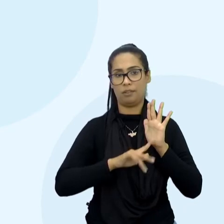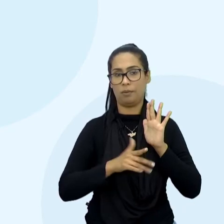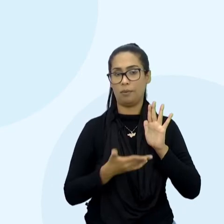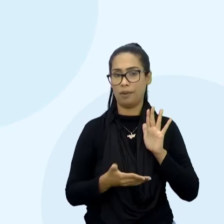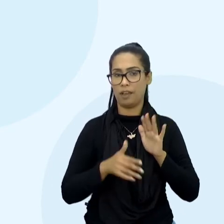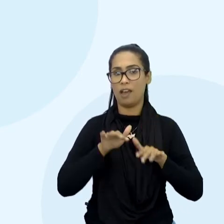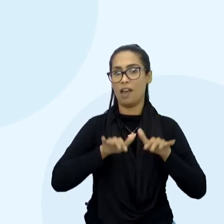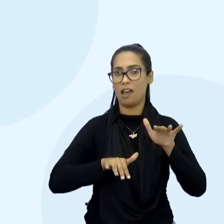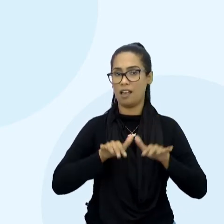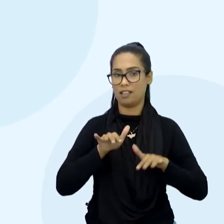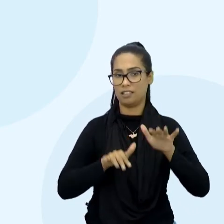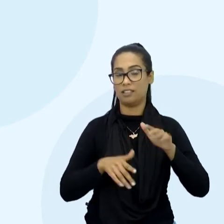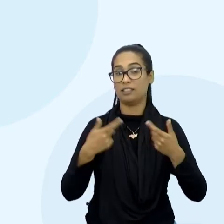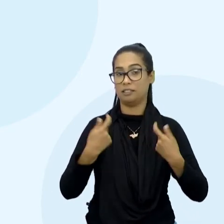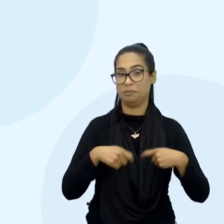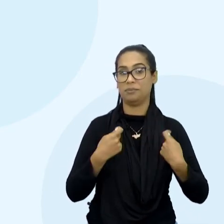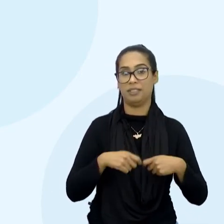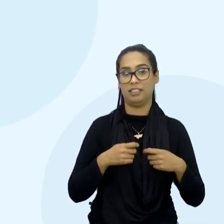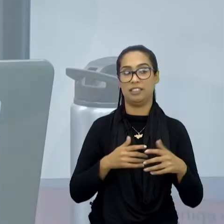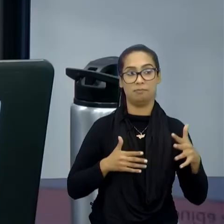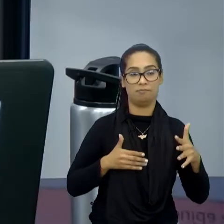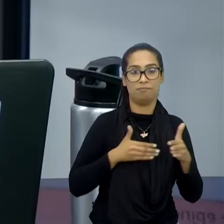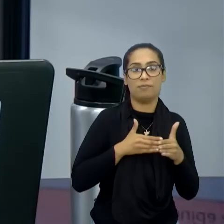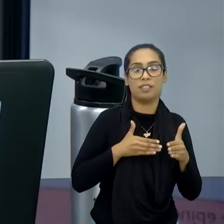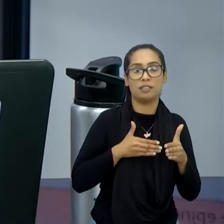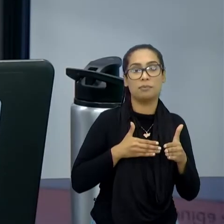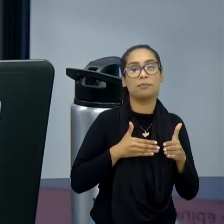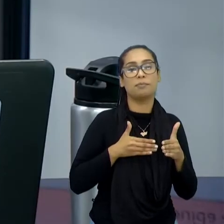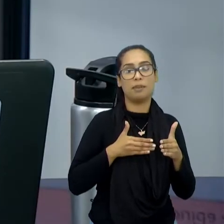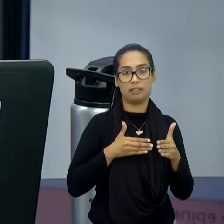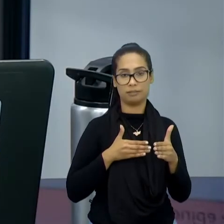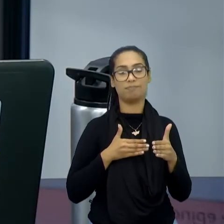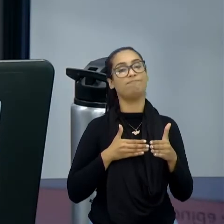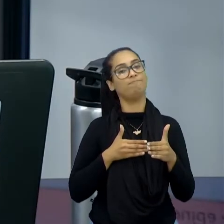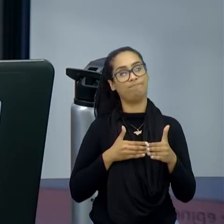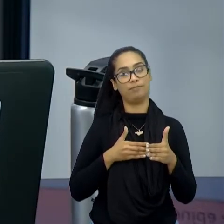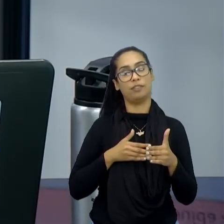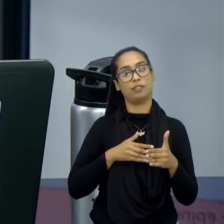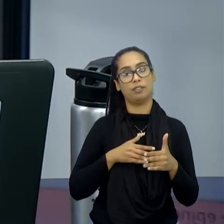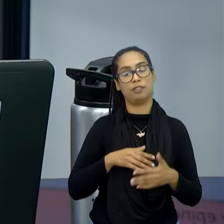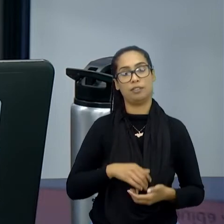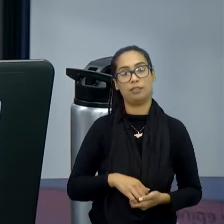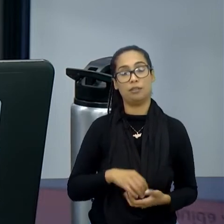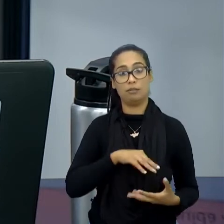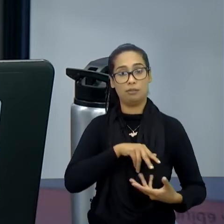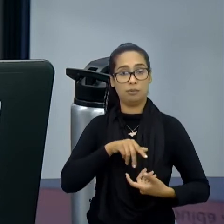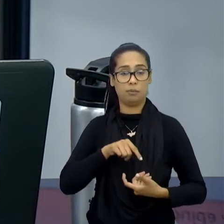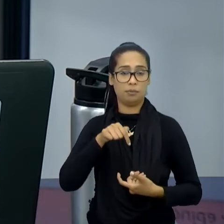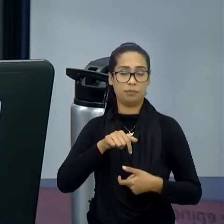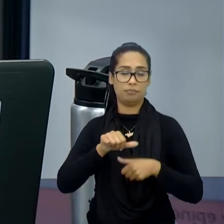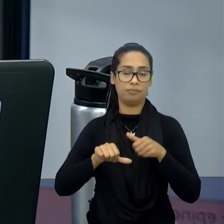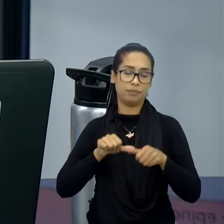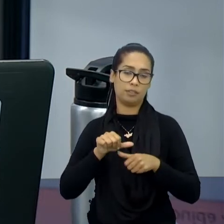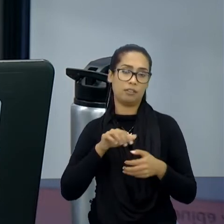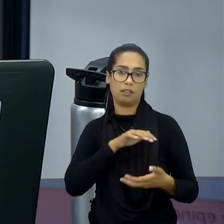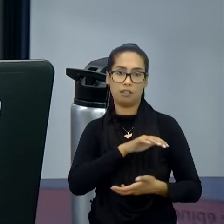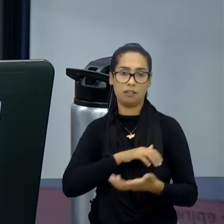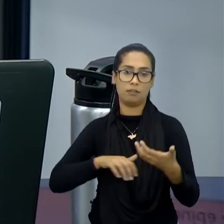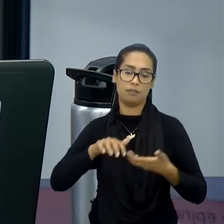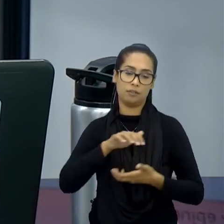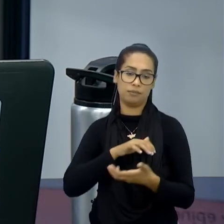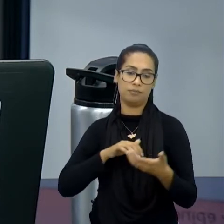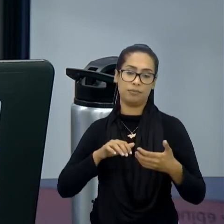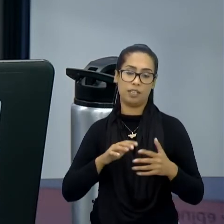verdade, grandes questões, né? Então uma revolução certamente nunca vai nascer de uma